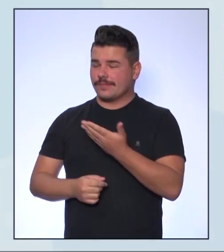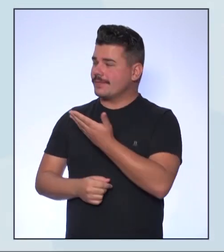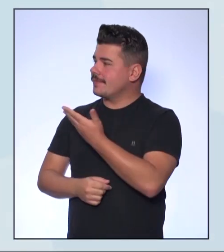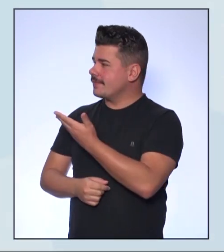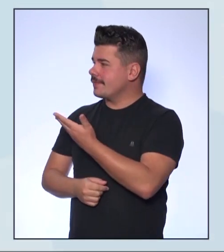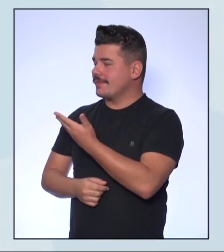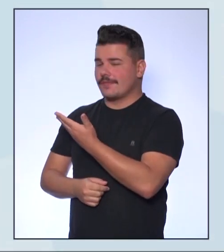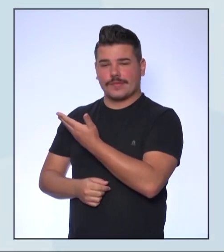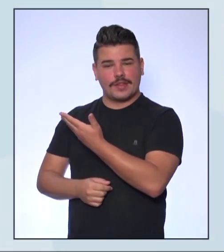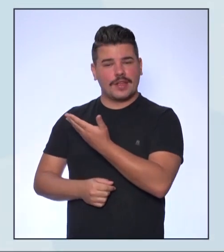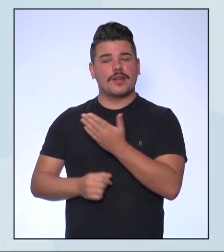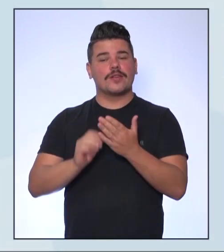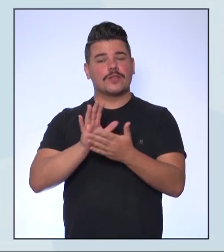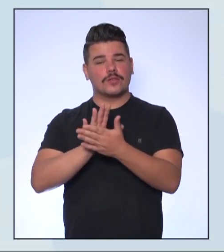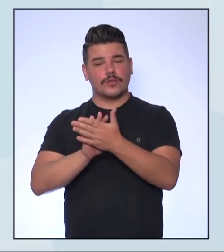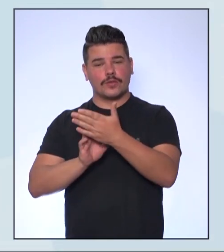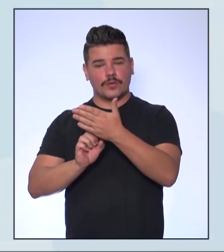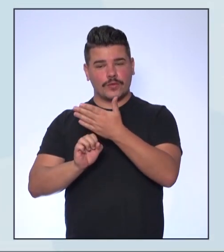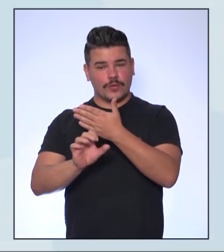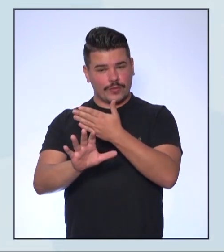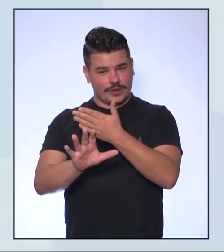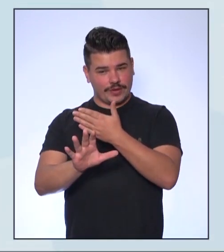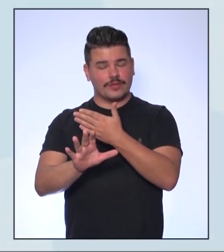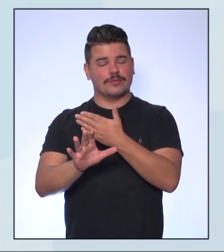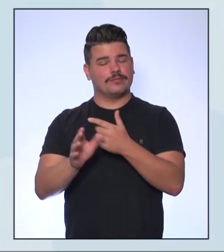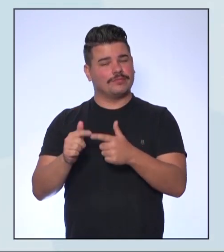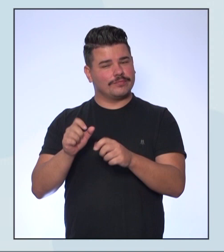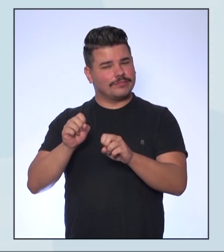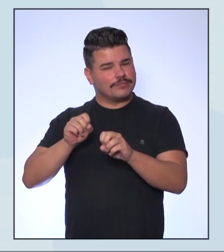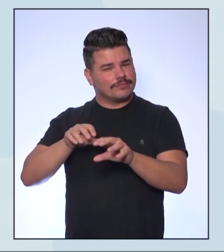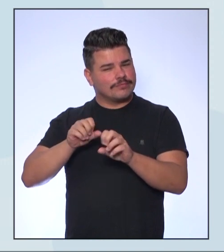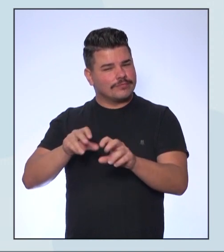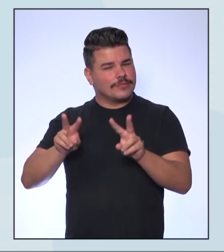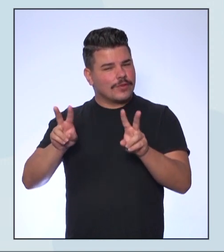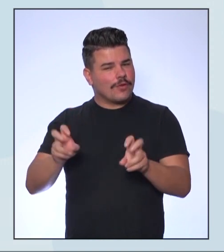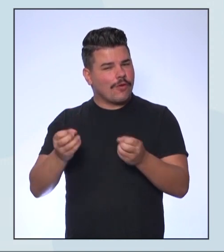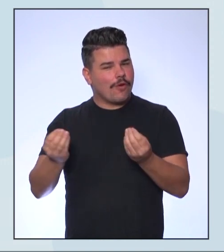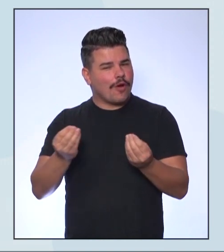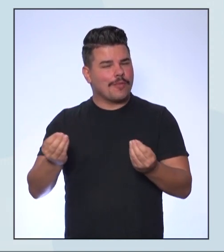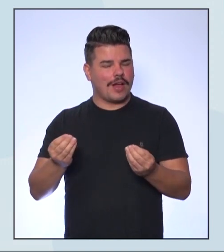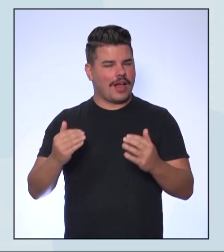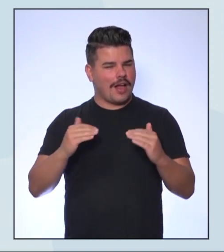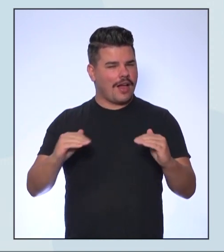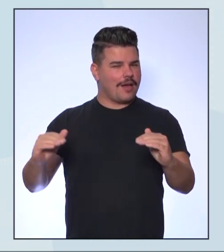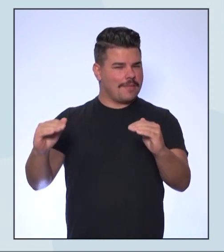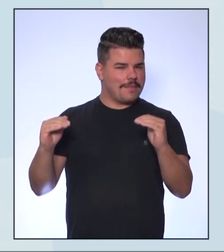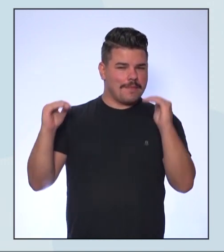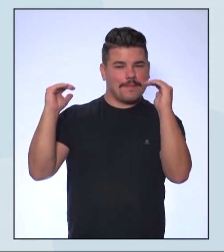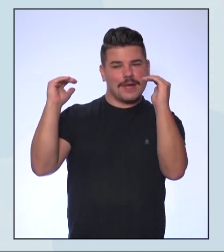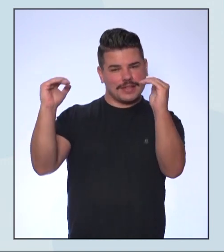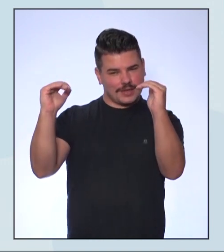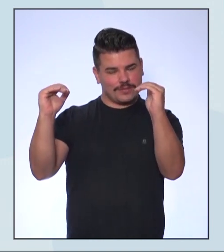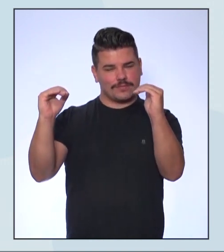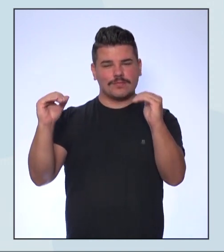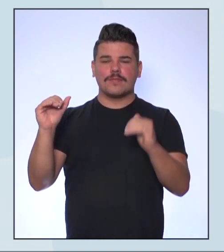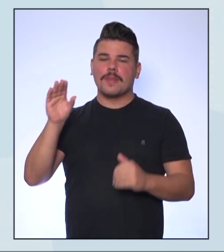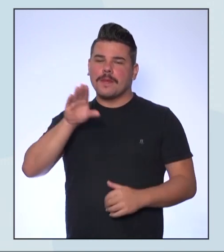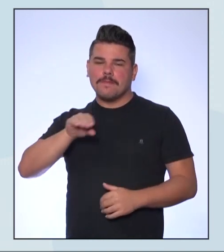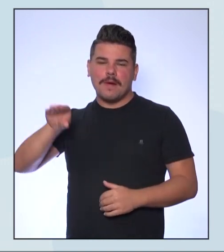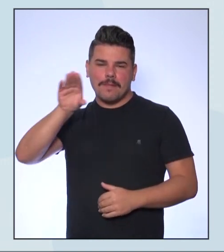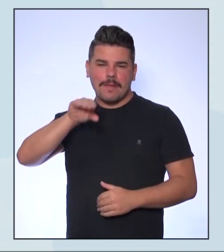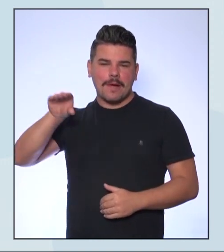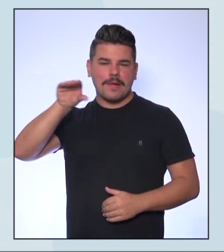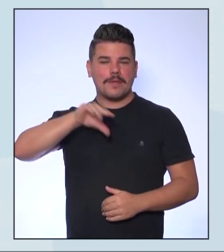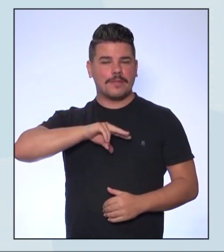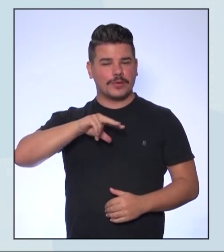a habilidade do currículo é fazer uso consciente e reflexivo da norma padrão em situações de fala e escrita em textos de